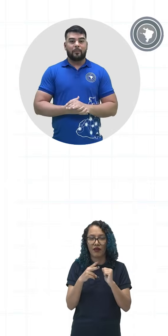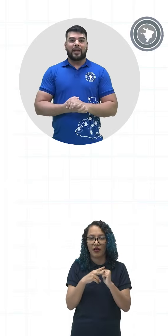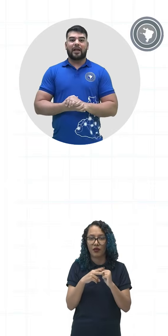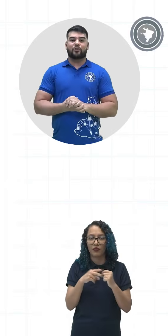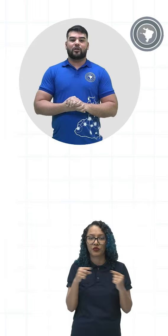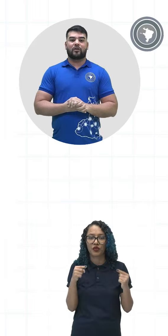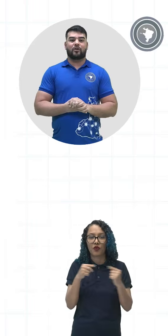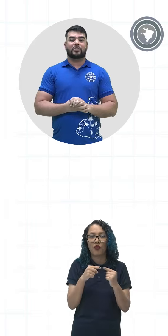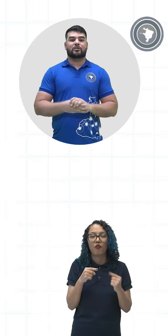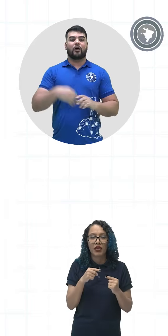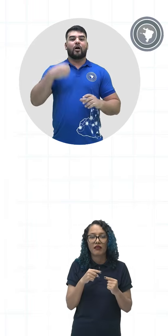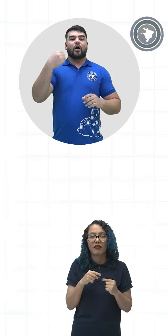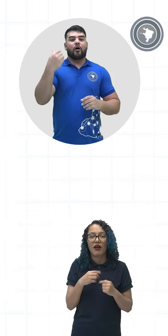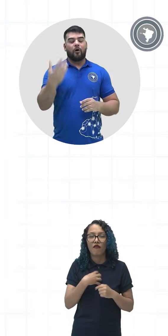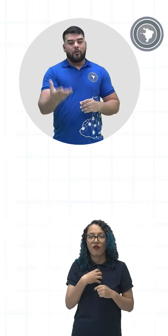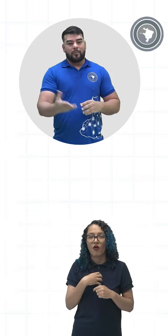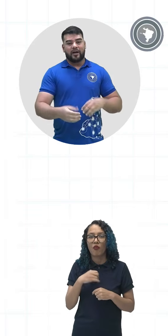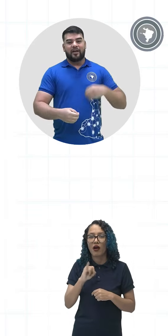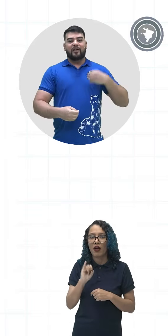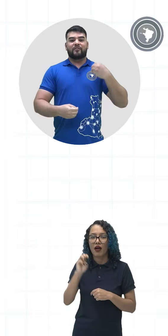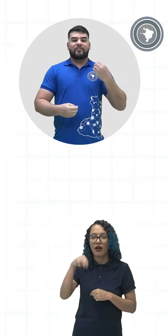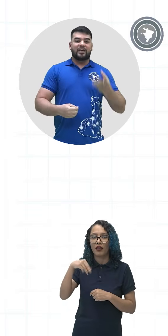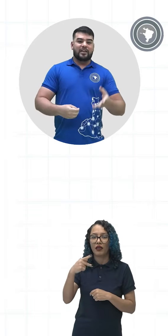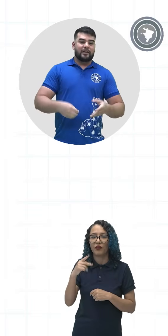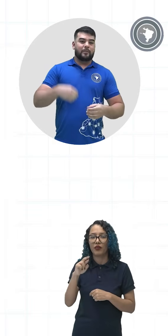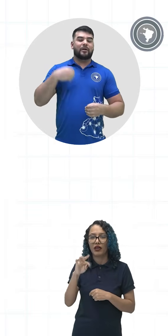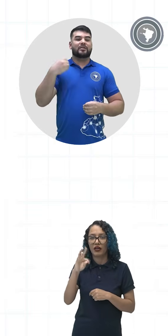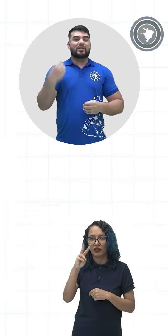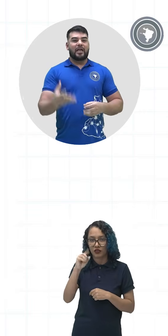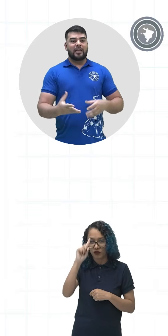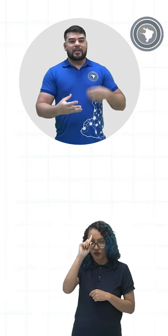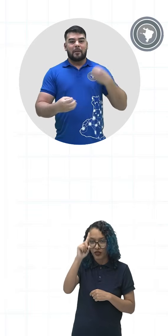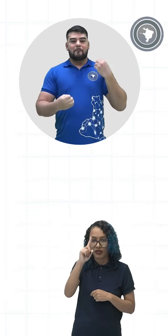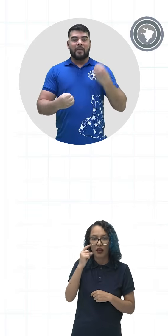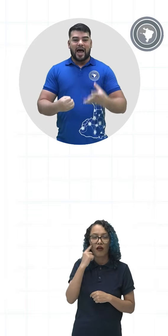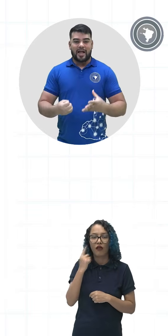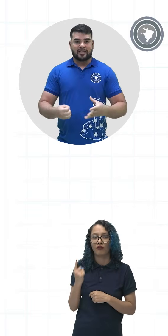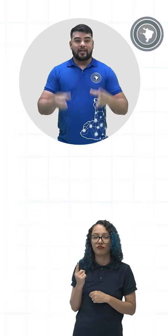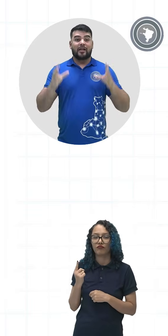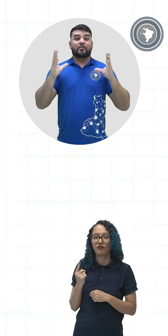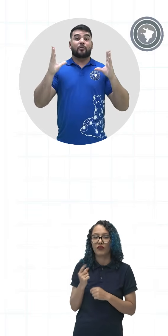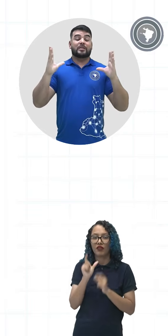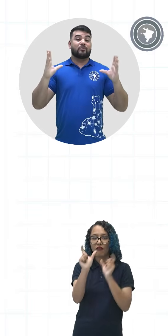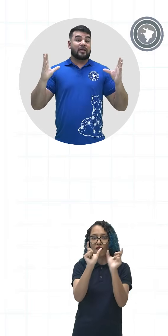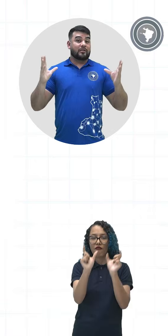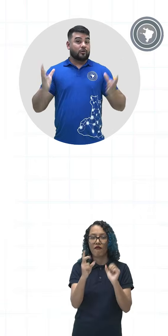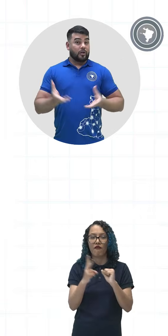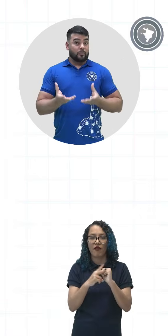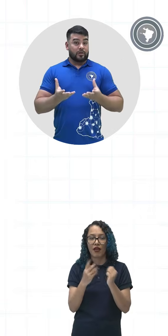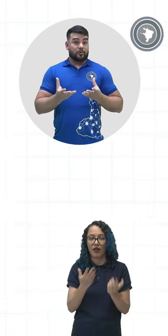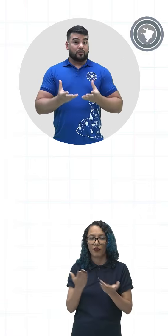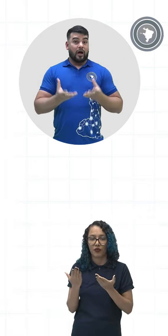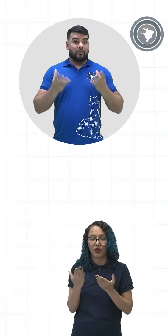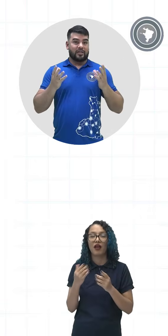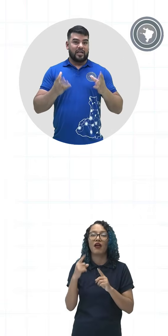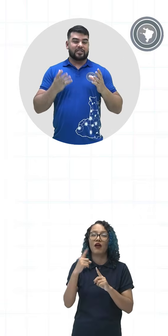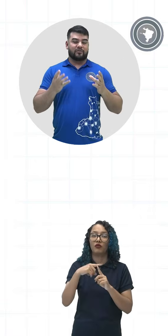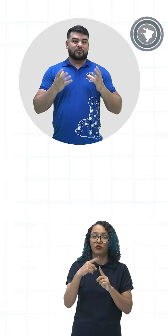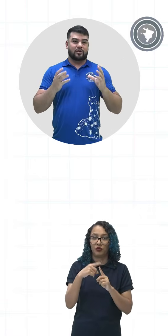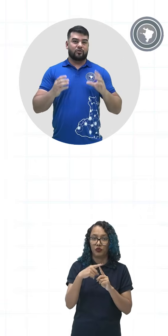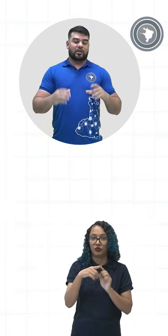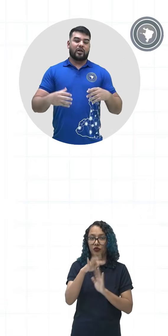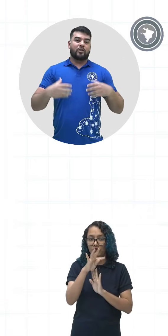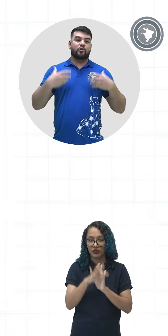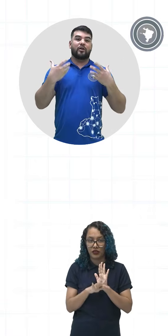modo imperativo. Olha só. Rompa, vire, mantenha, bata. Então, eu percebo que esse tipo textual, que tem